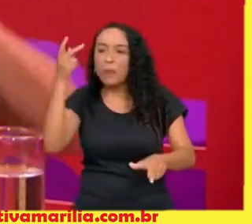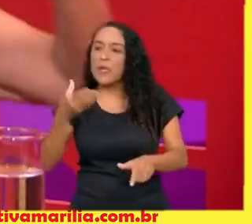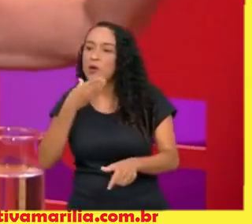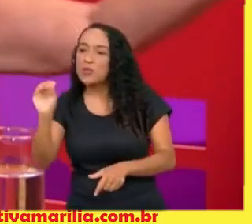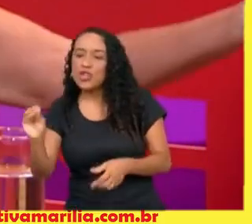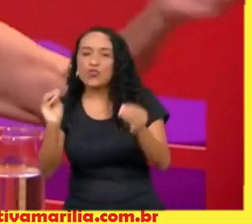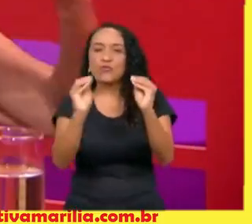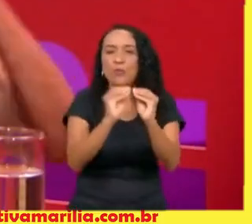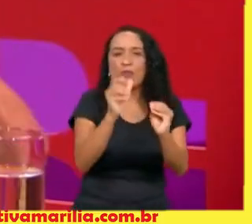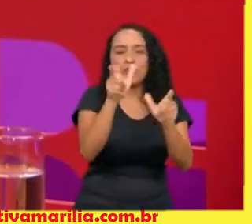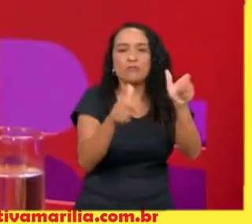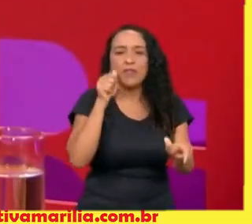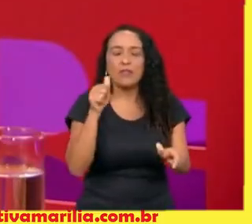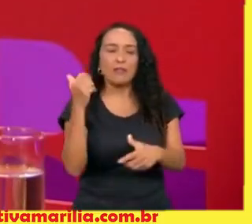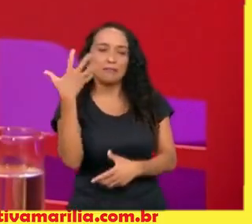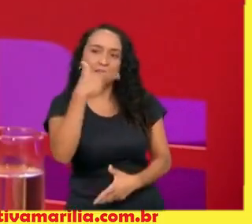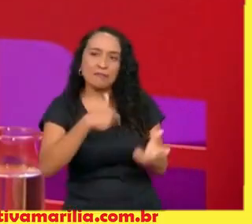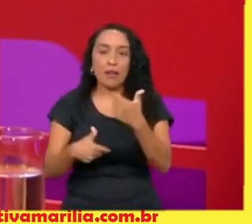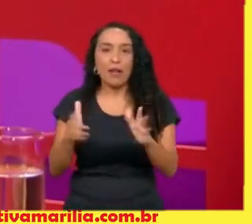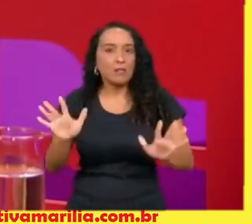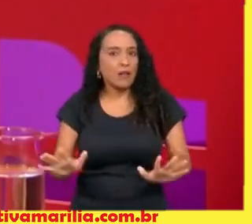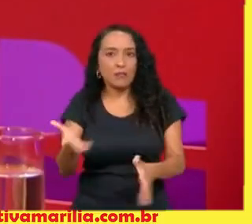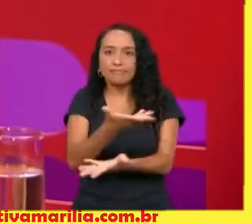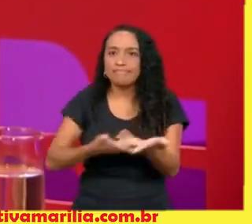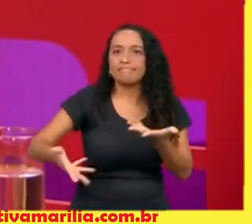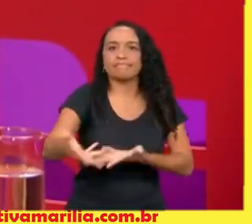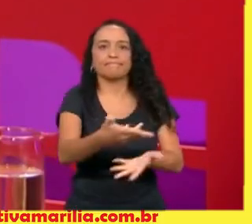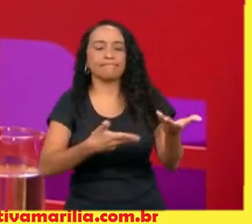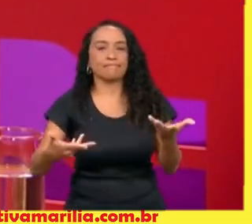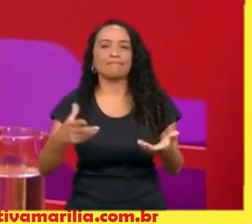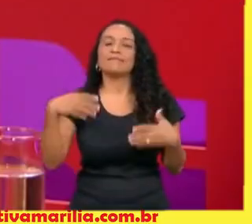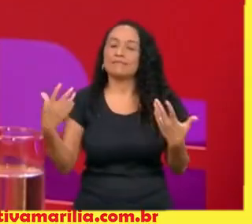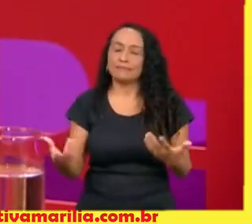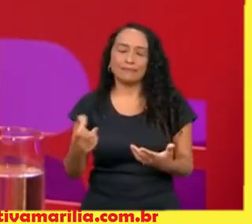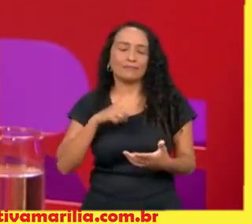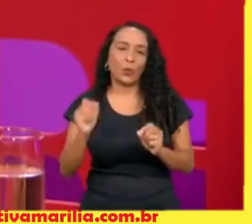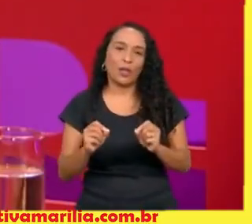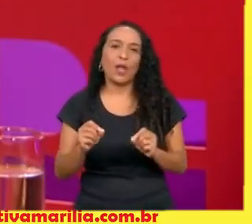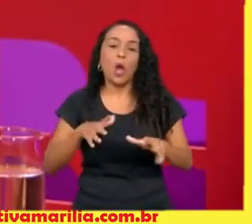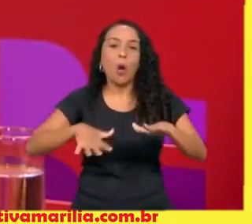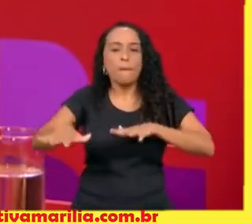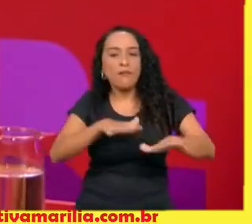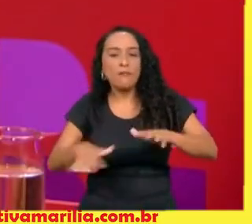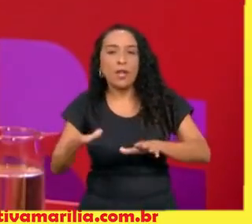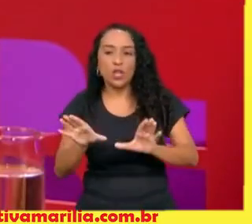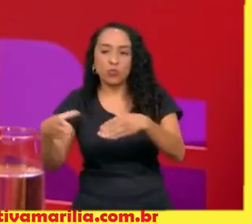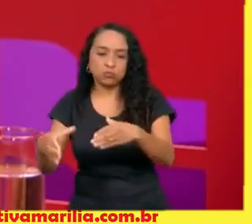uma menina que ele viu que ele achou bonita. Enfim, então tem movimentos de